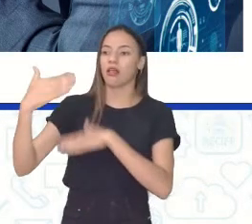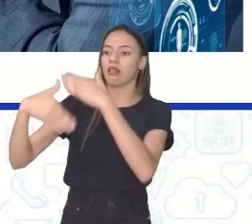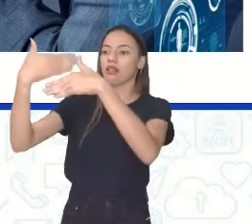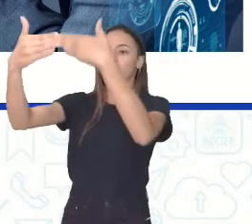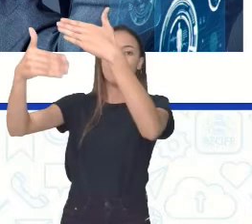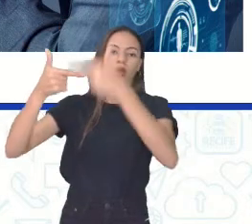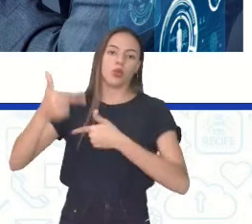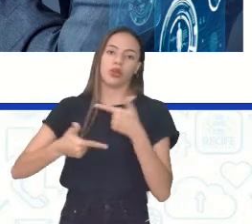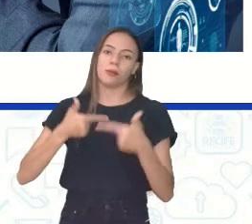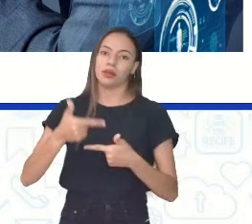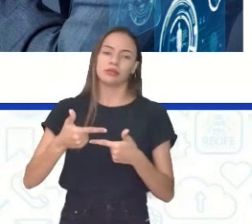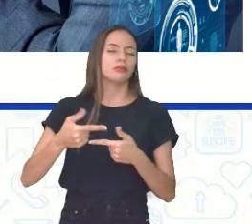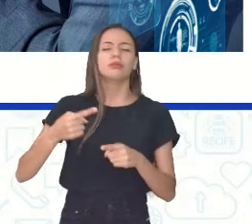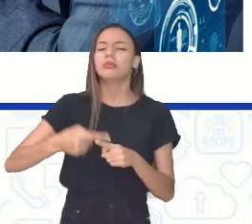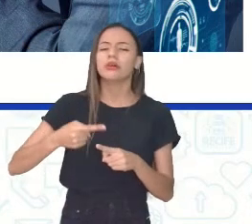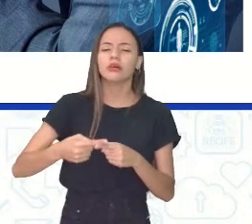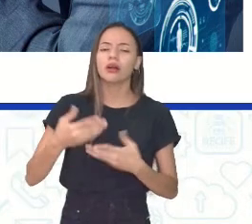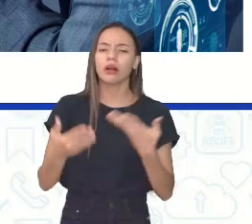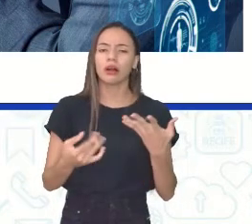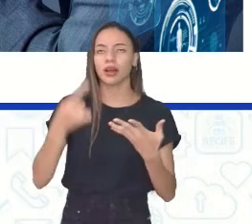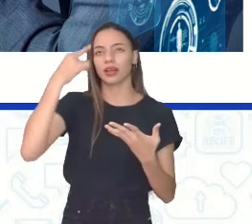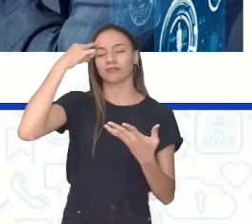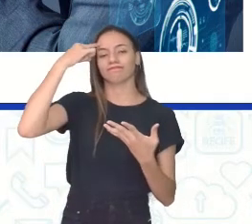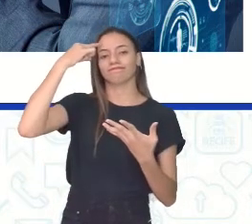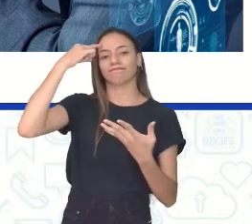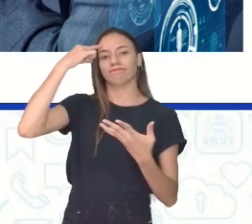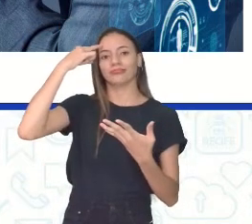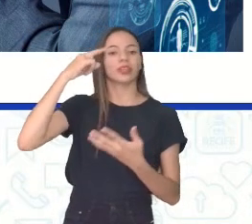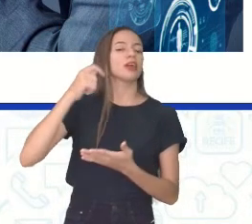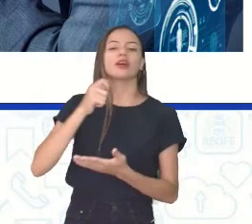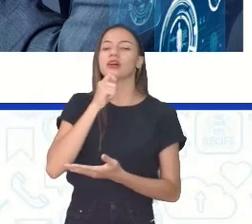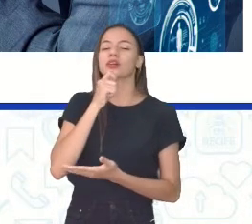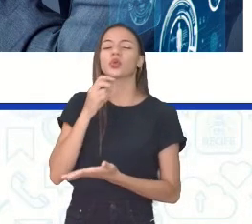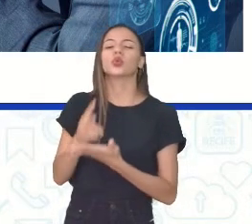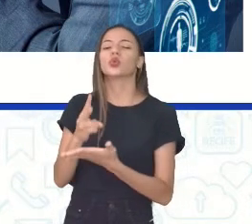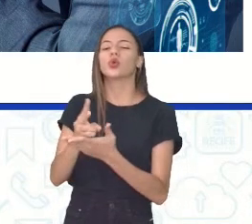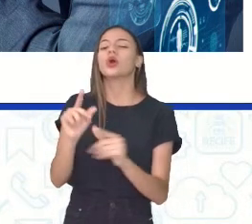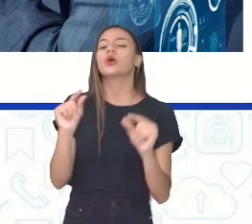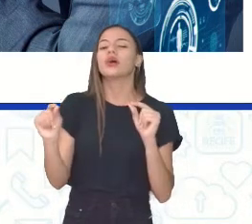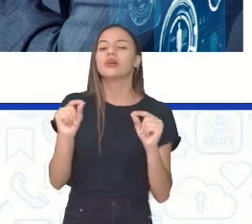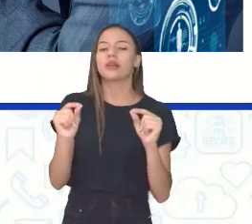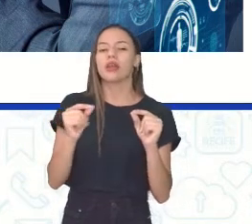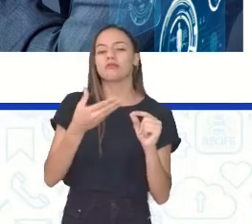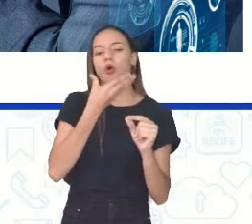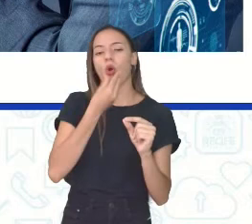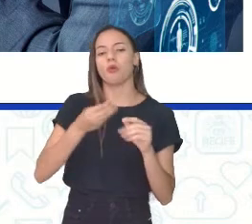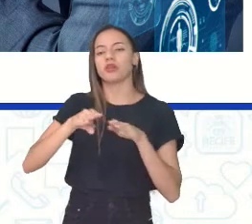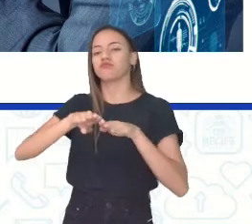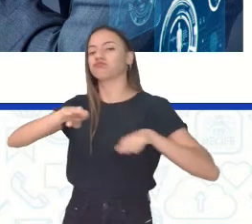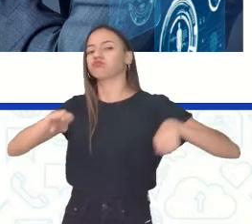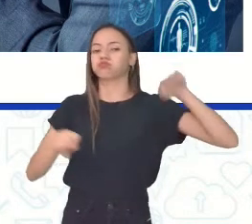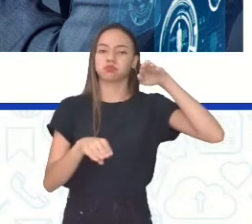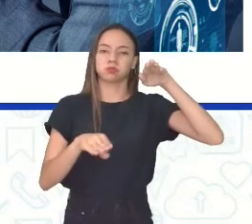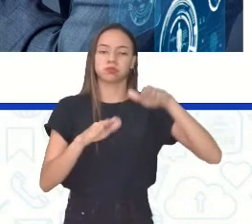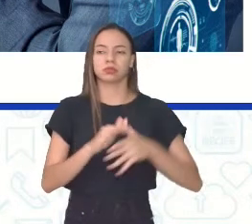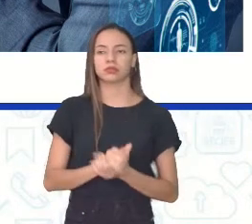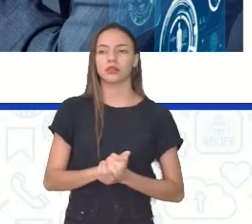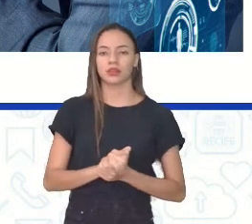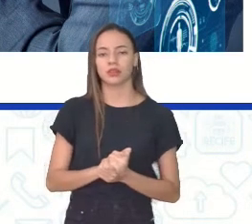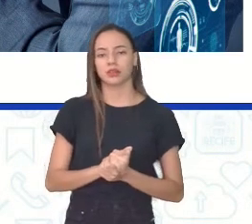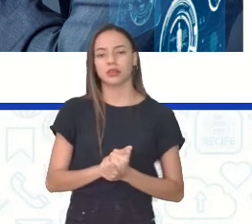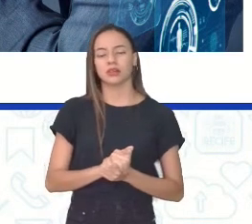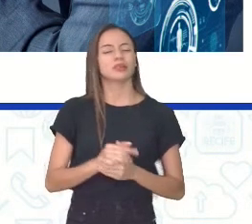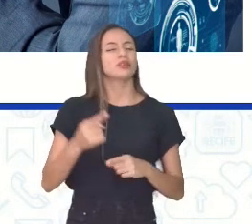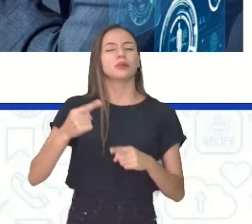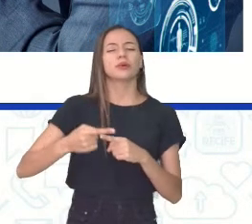Né? E isso por quê? Porque a mentalidade ainda é o quê? Uma mentalidade patriarcal, tá? Por que será